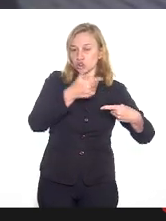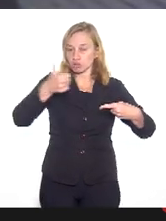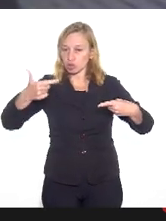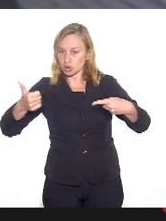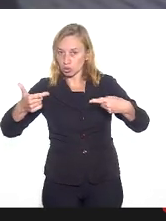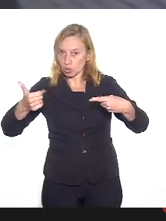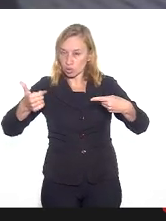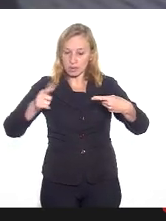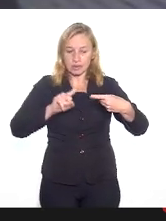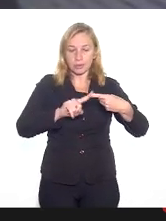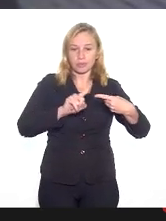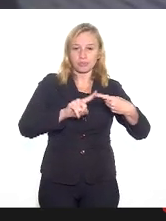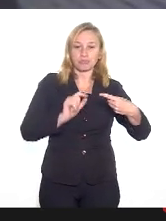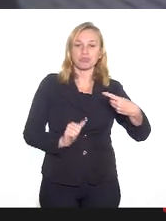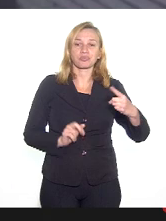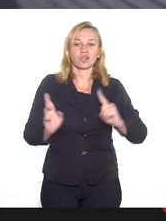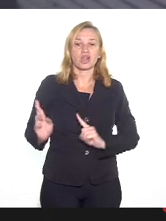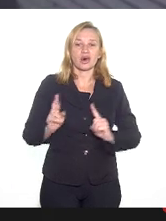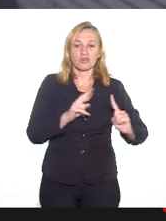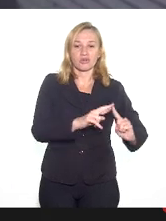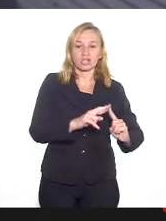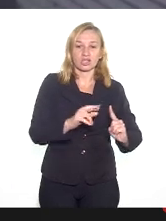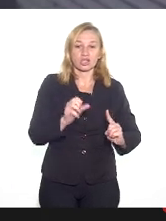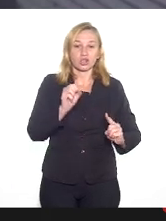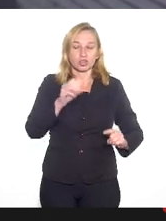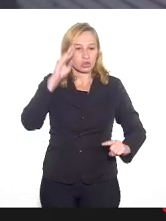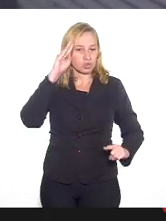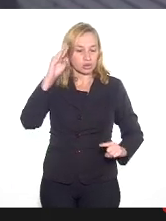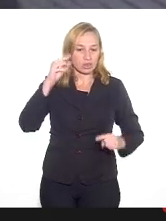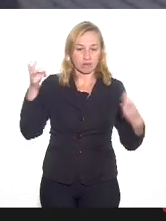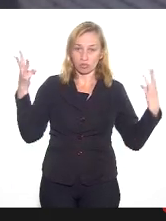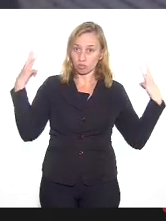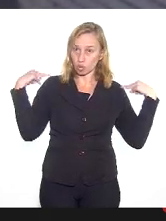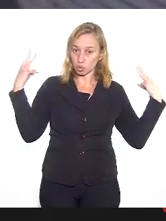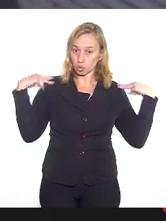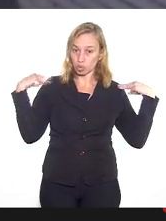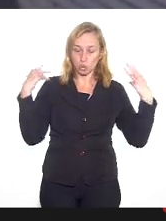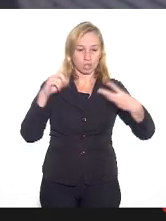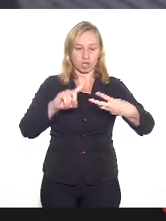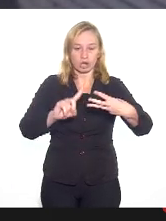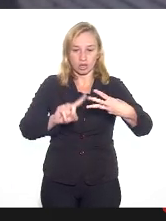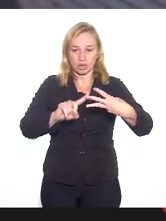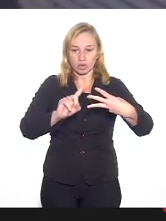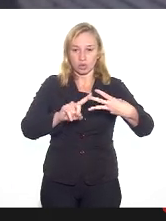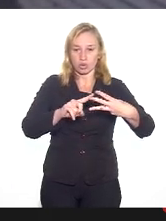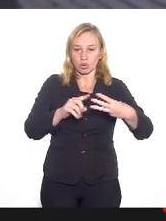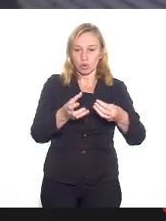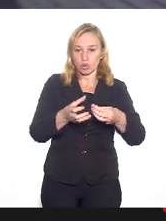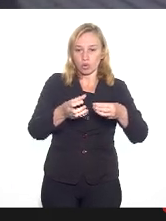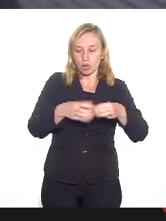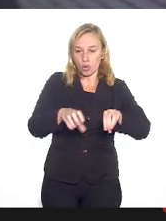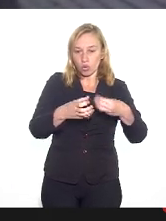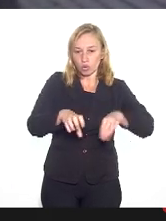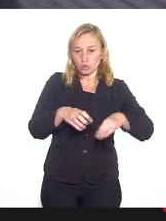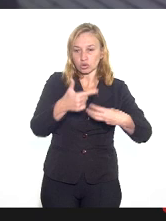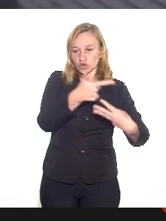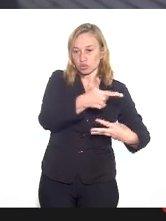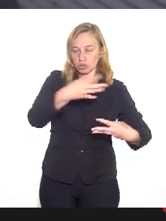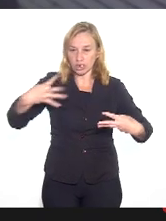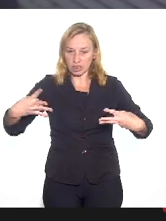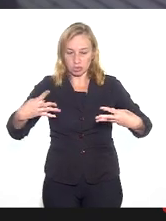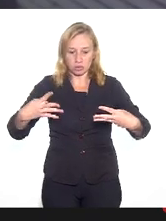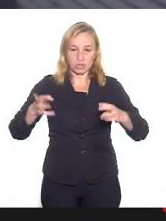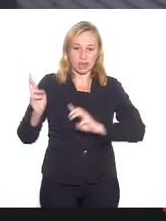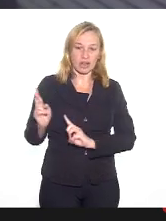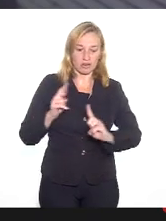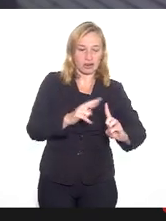né, referente a soldados motoristas, o concurso de 2014,